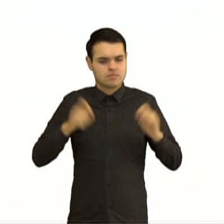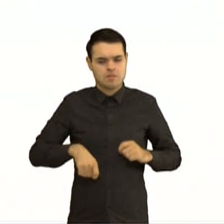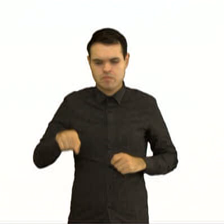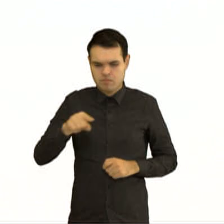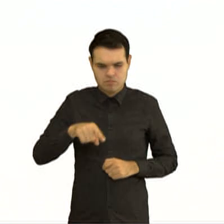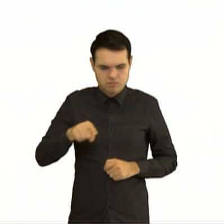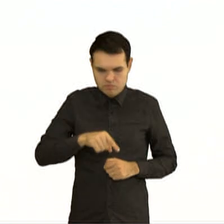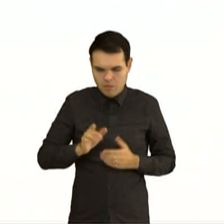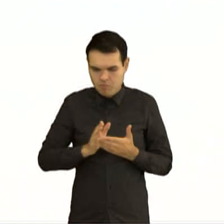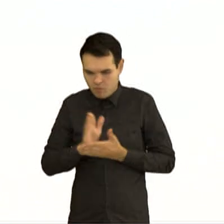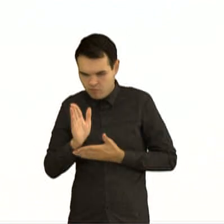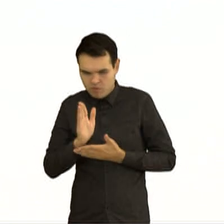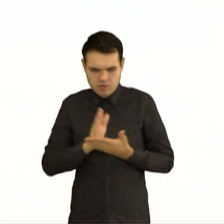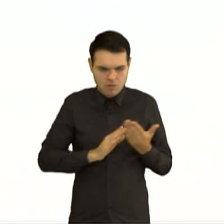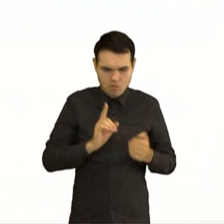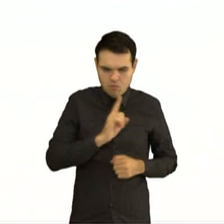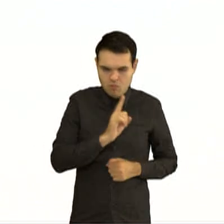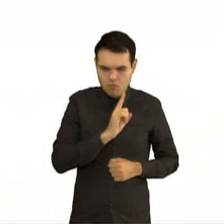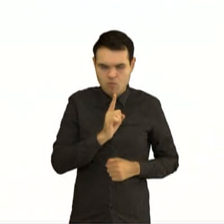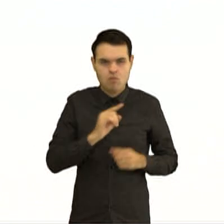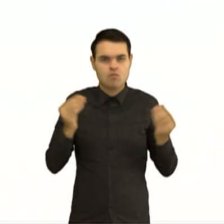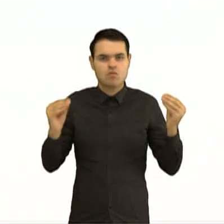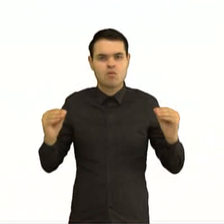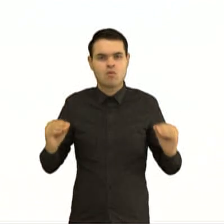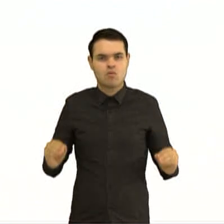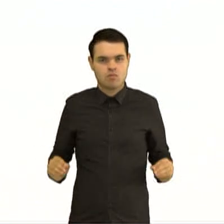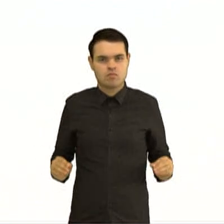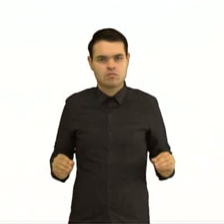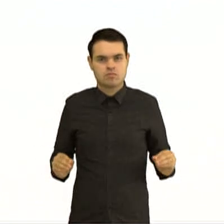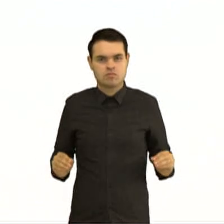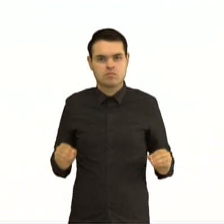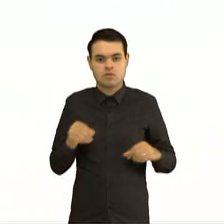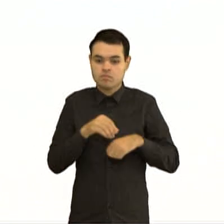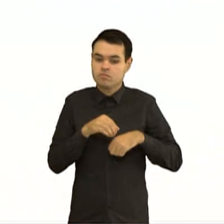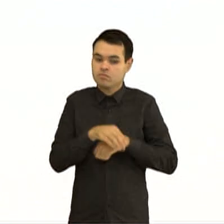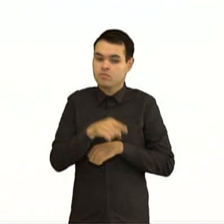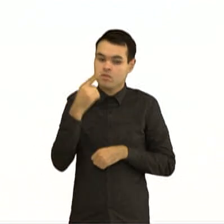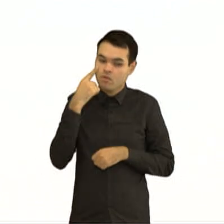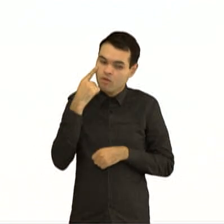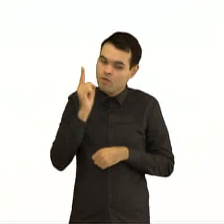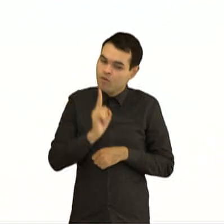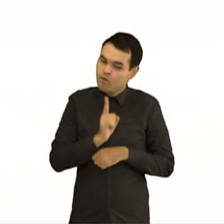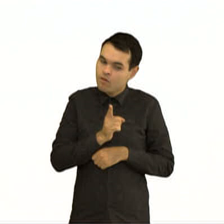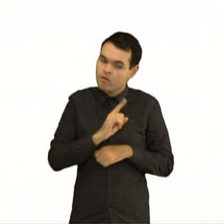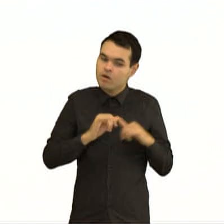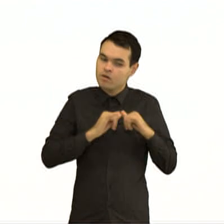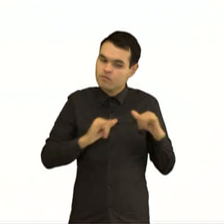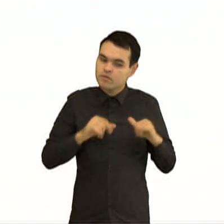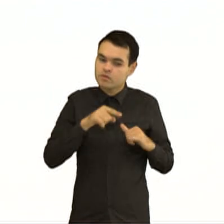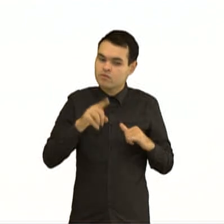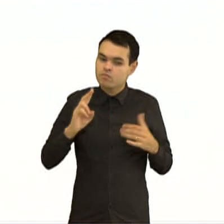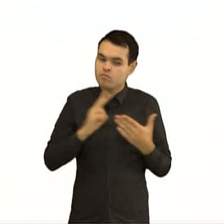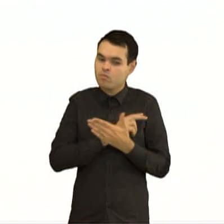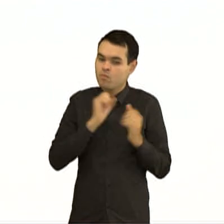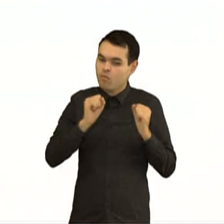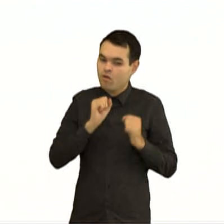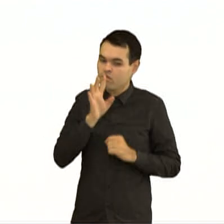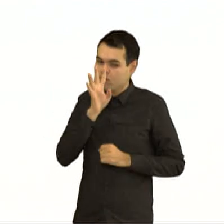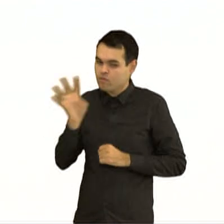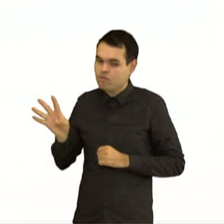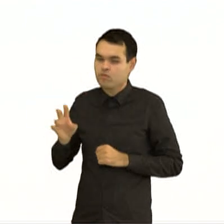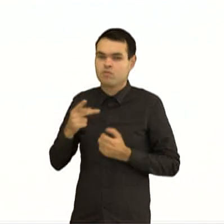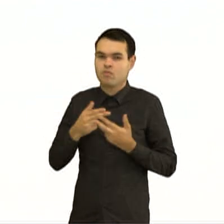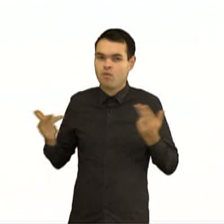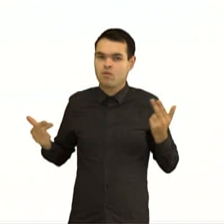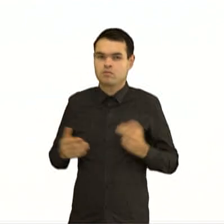os comentários em seus perfis e exibe aviso caso alguém escreva algo que possa ser ofensivo.